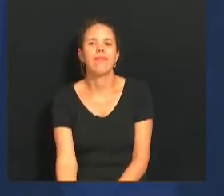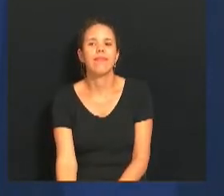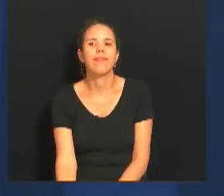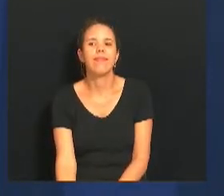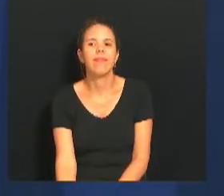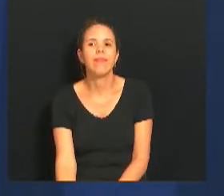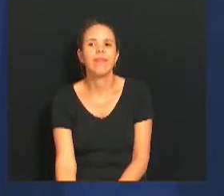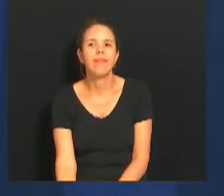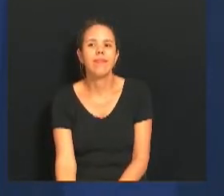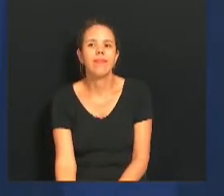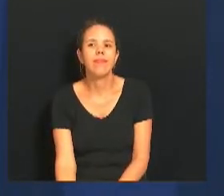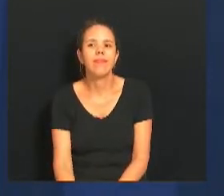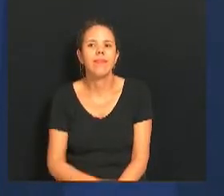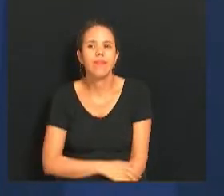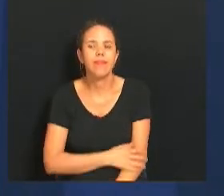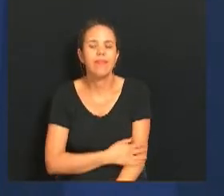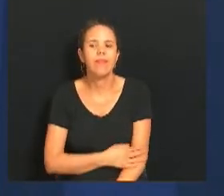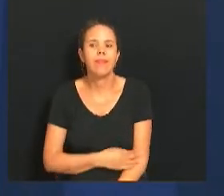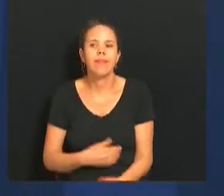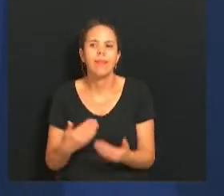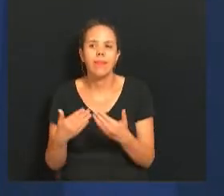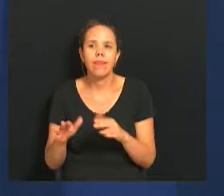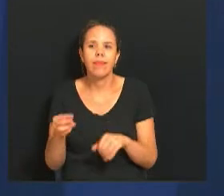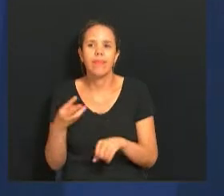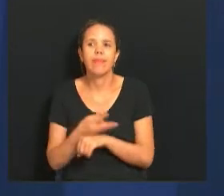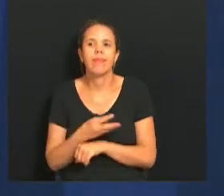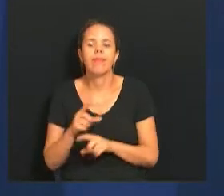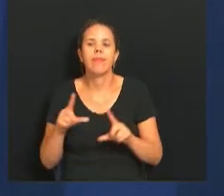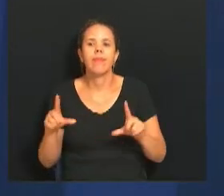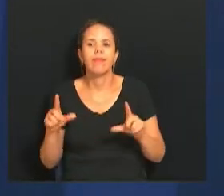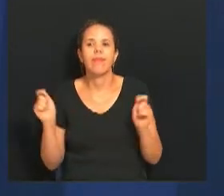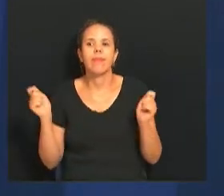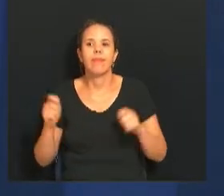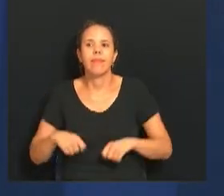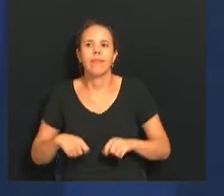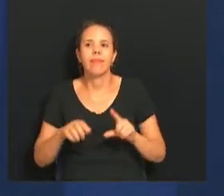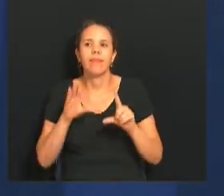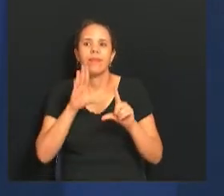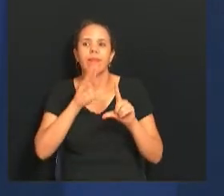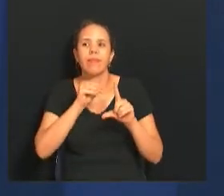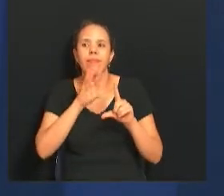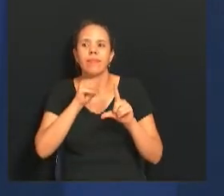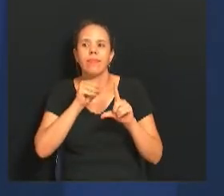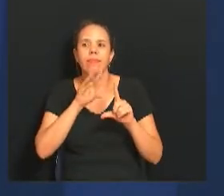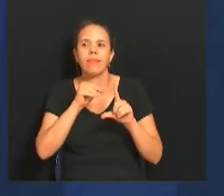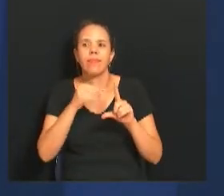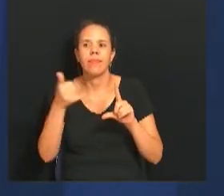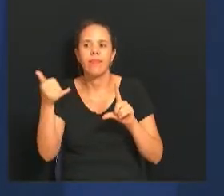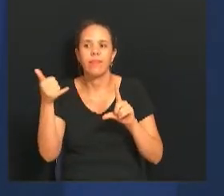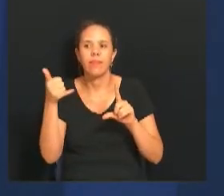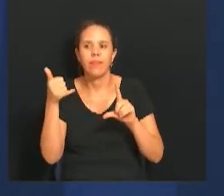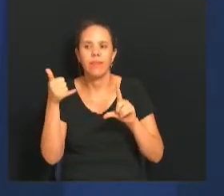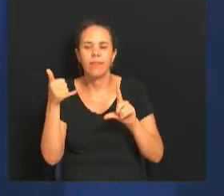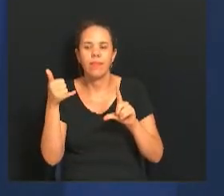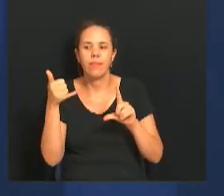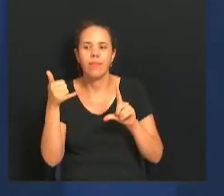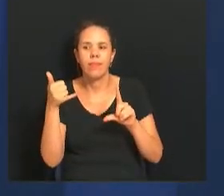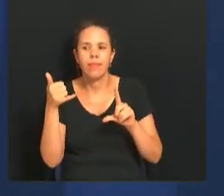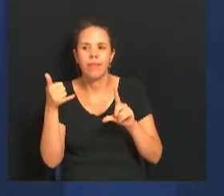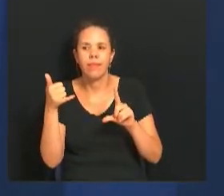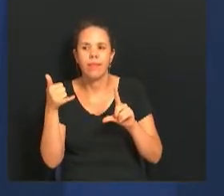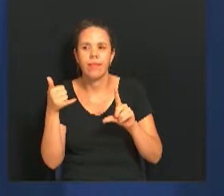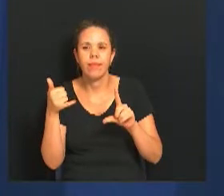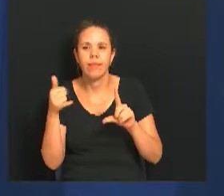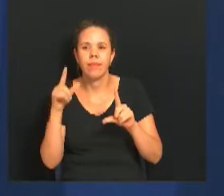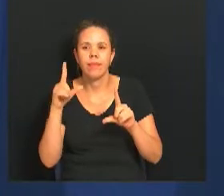978293776. Sempre que o WhatsApp aparecer aí na sua tela, tem o QR Code. Pegue o seu celular, abre a câmera como se fosse tirar